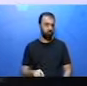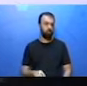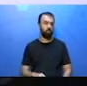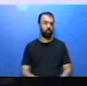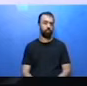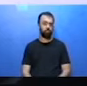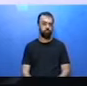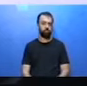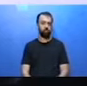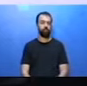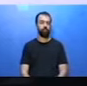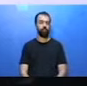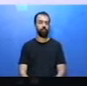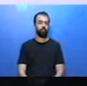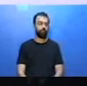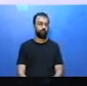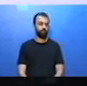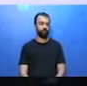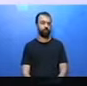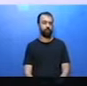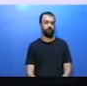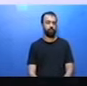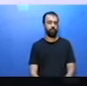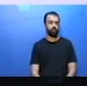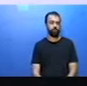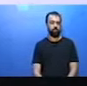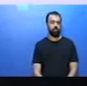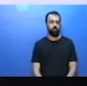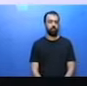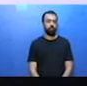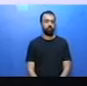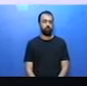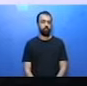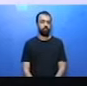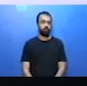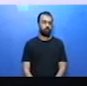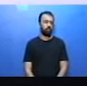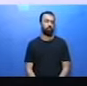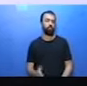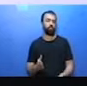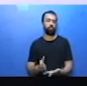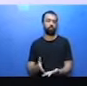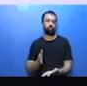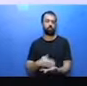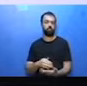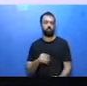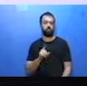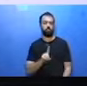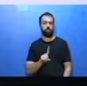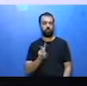21 pulinhos que eu dei tá certo vamos agora para página 123